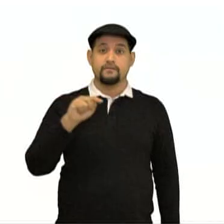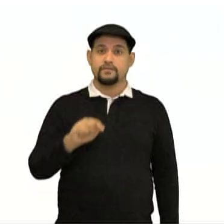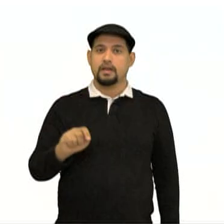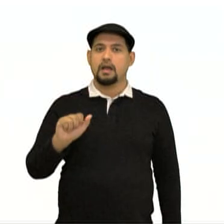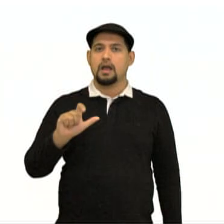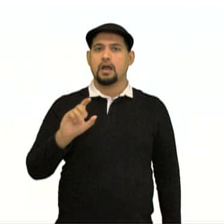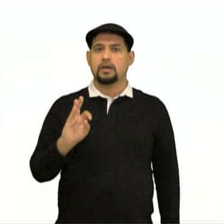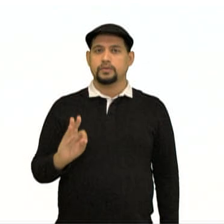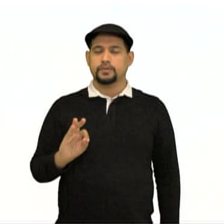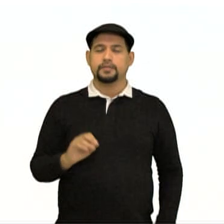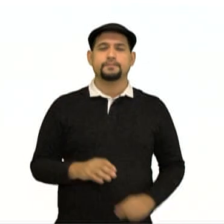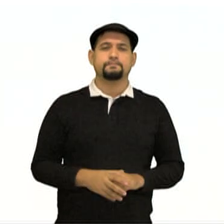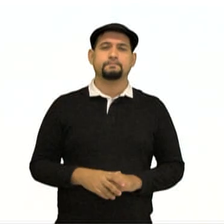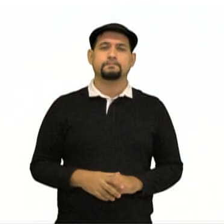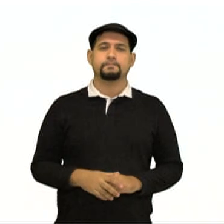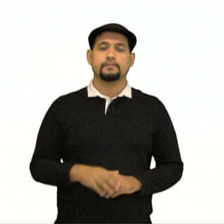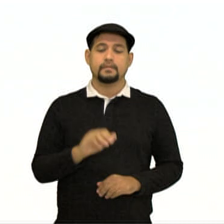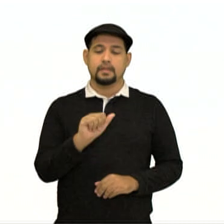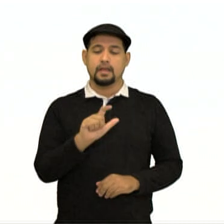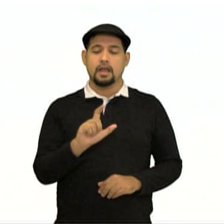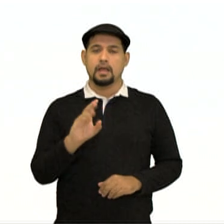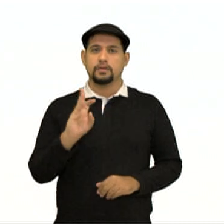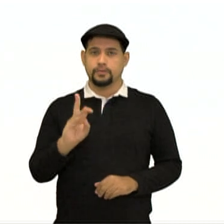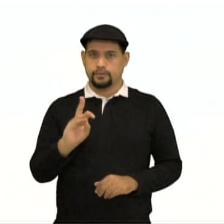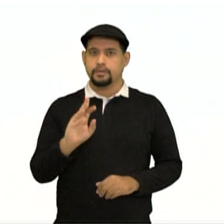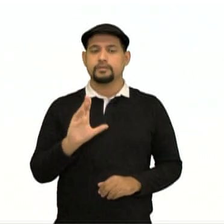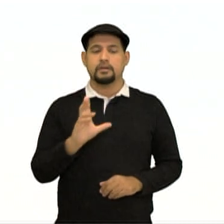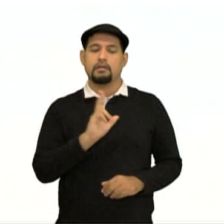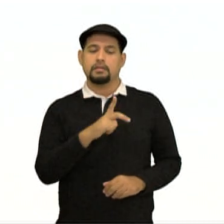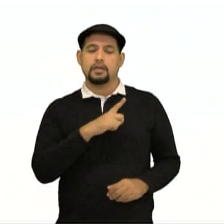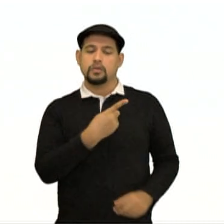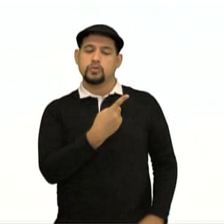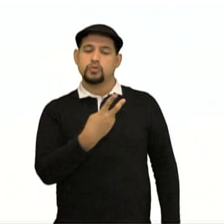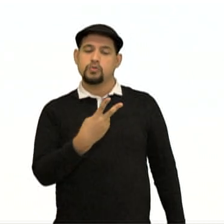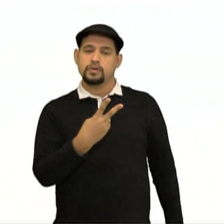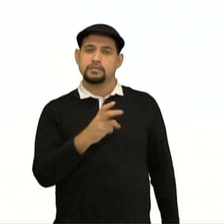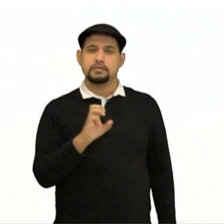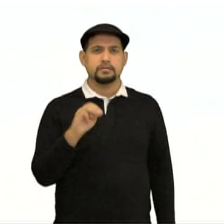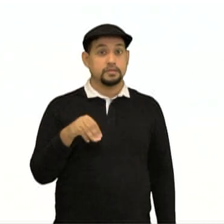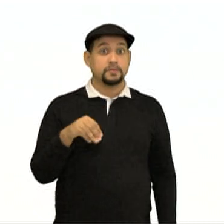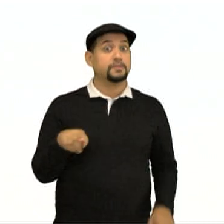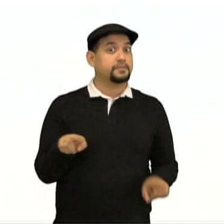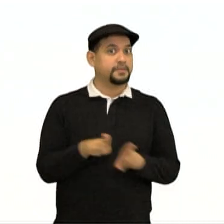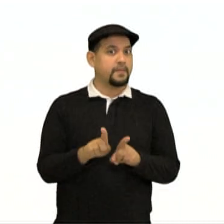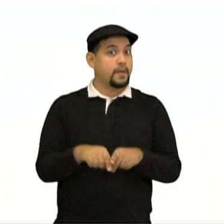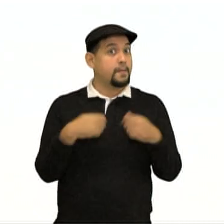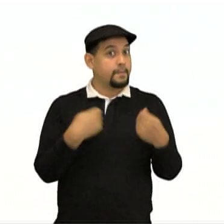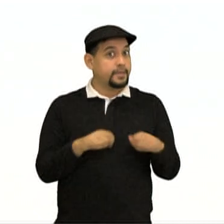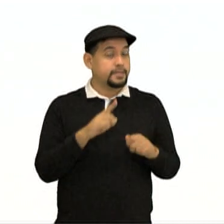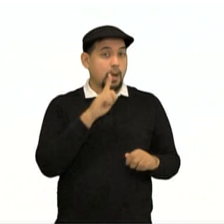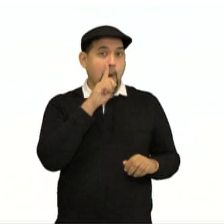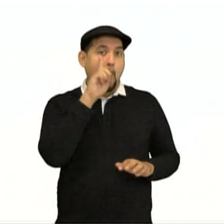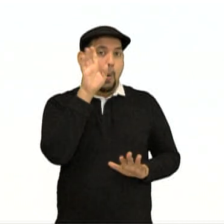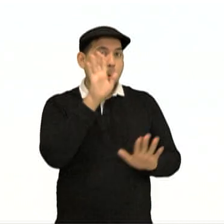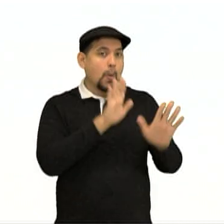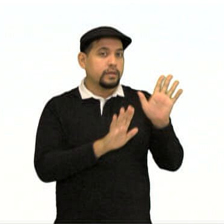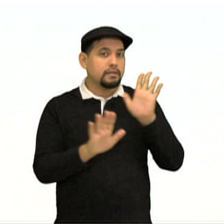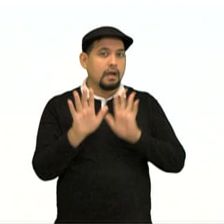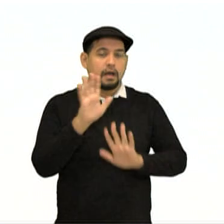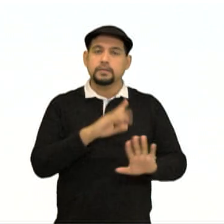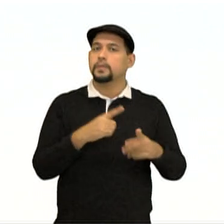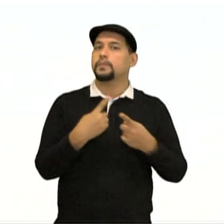o raio vale 5. E a altura, que foi dado, 12 centímetros. Outra coisa que tem que tomar muito cuidado, gente, que